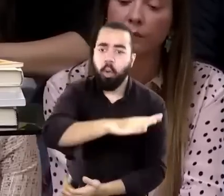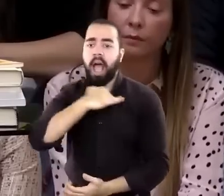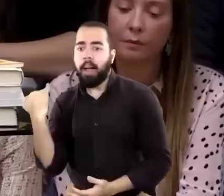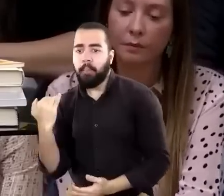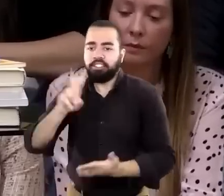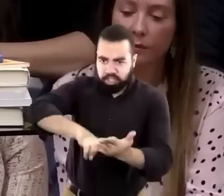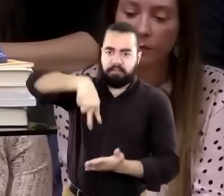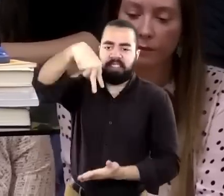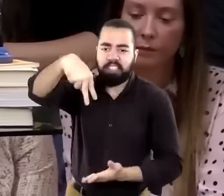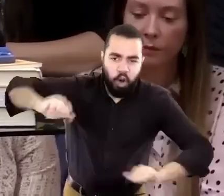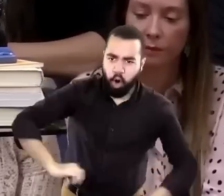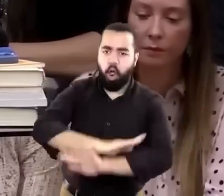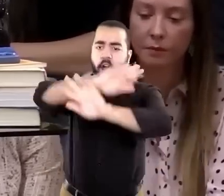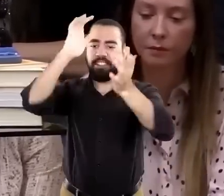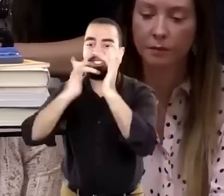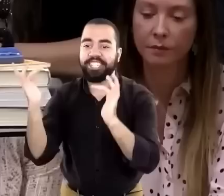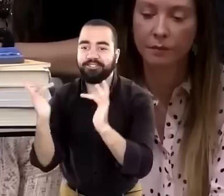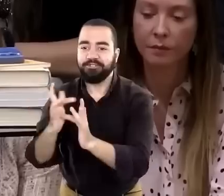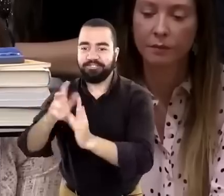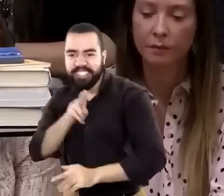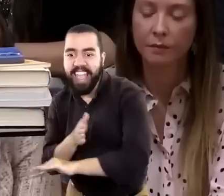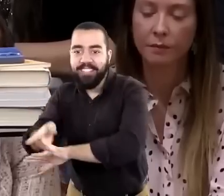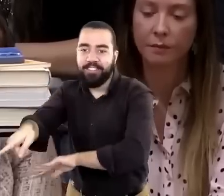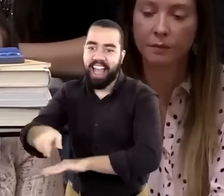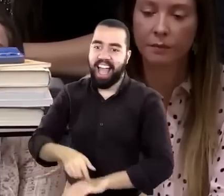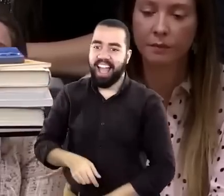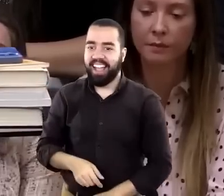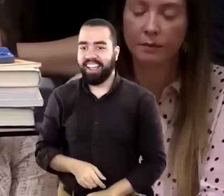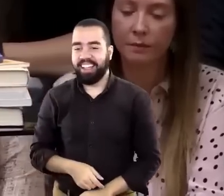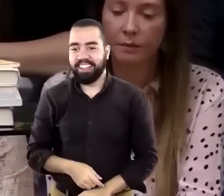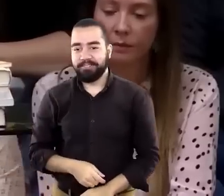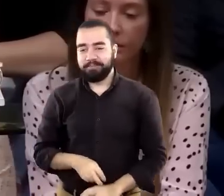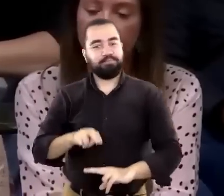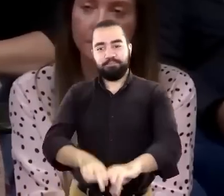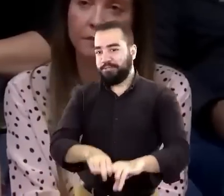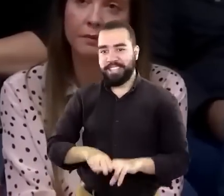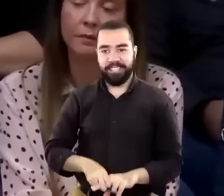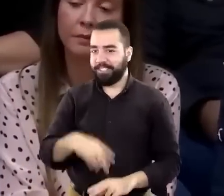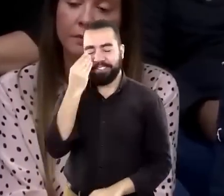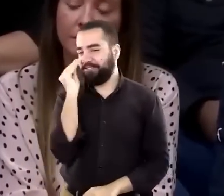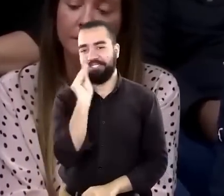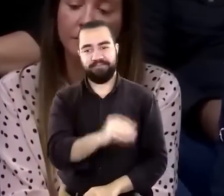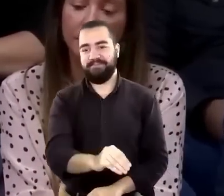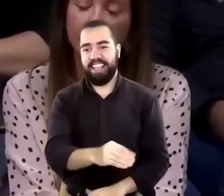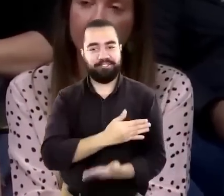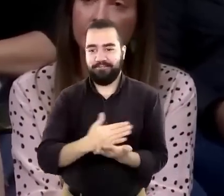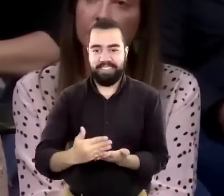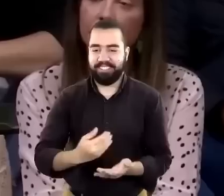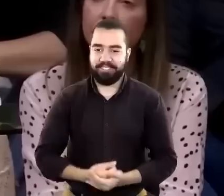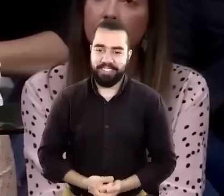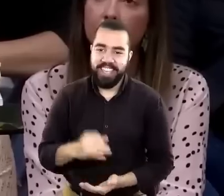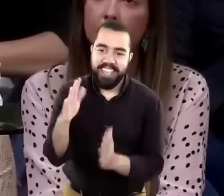e ressurgiu gloriosamente, entrou. Então, nunca despreze o dia dos primeiros começos. Igreja é